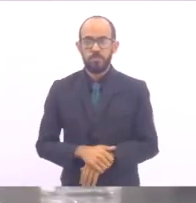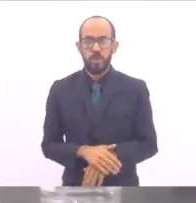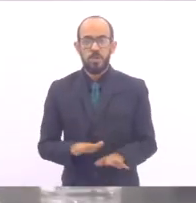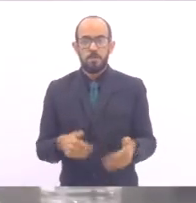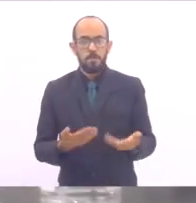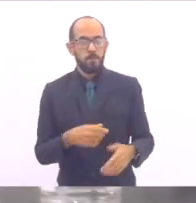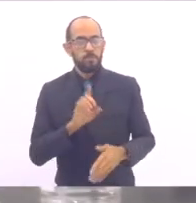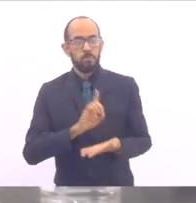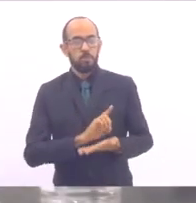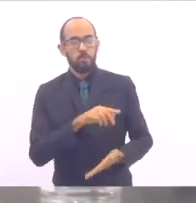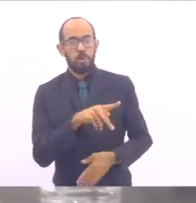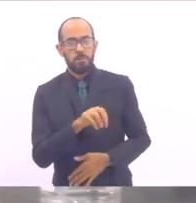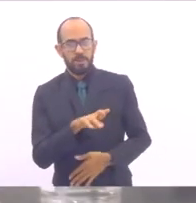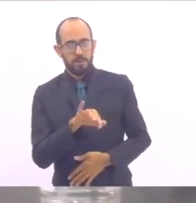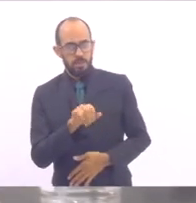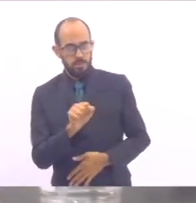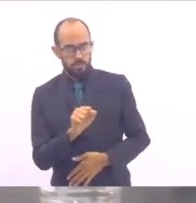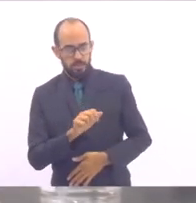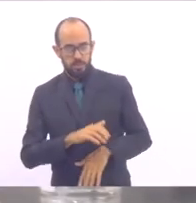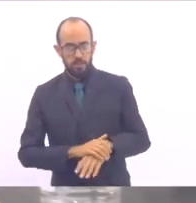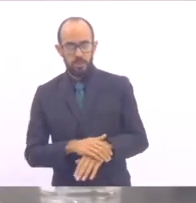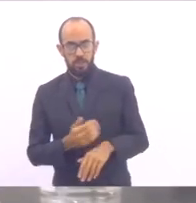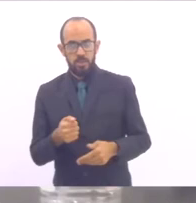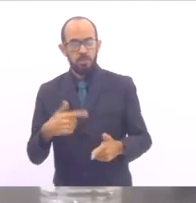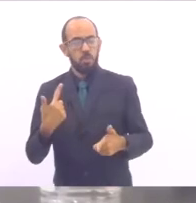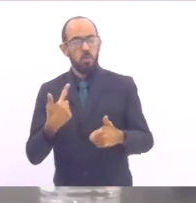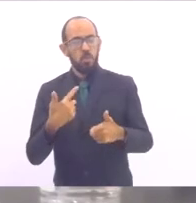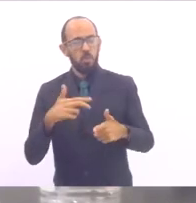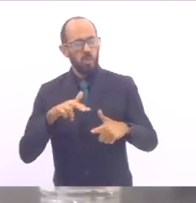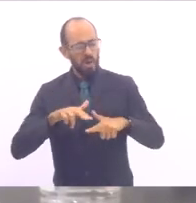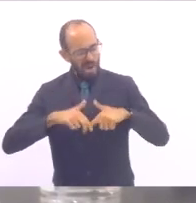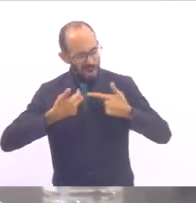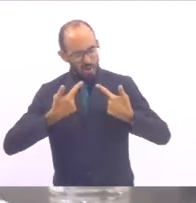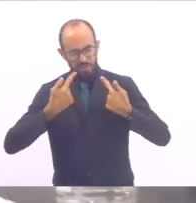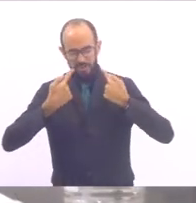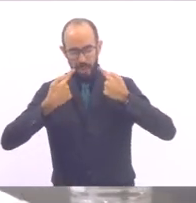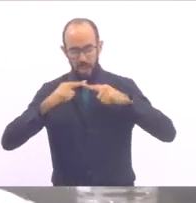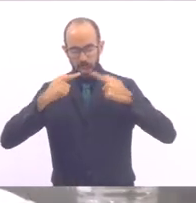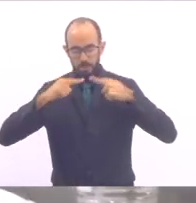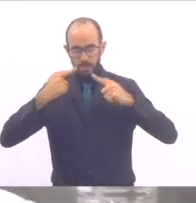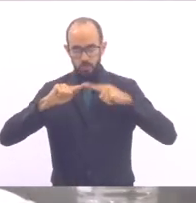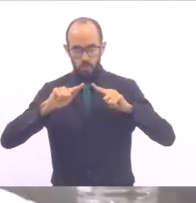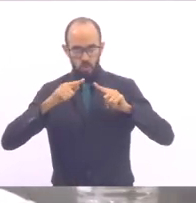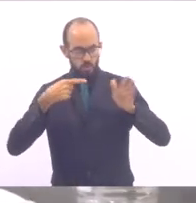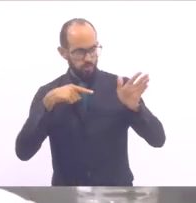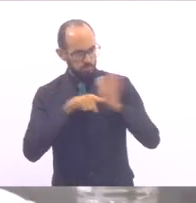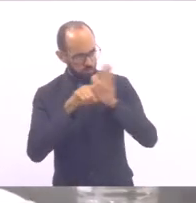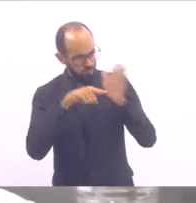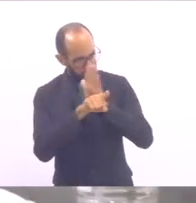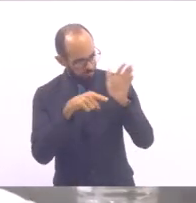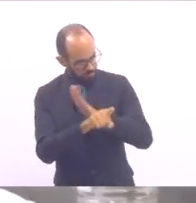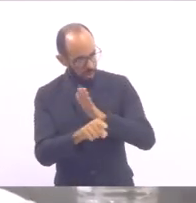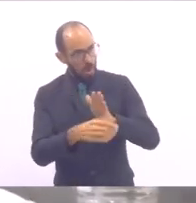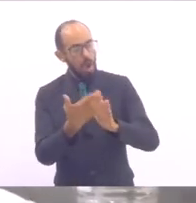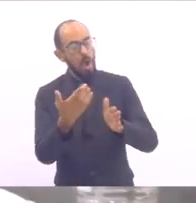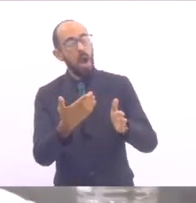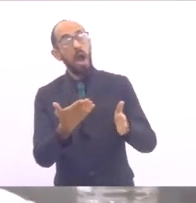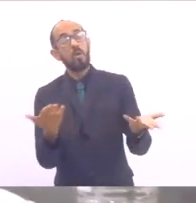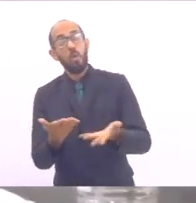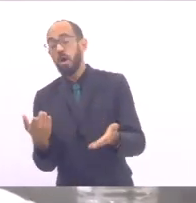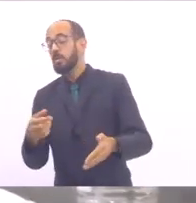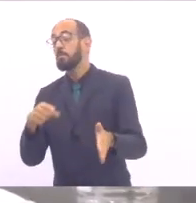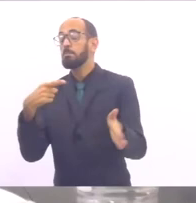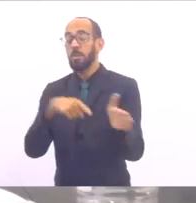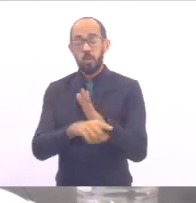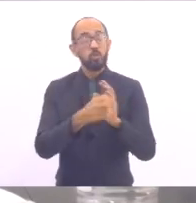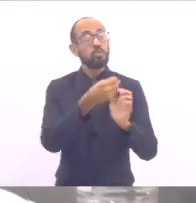Doutora Patrícia Gabay, como houve contestação e apelos, pergunto se queria falar alguma coisa para concluir. A gente já está